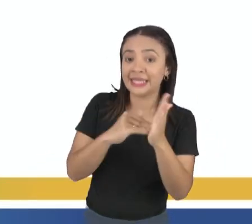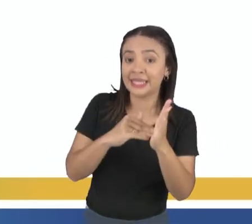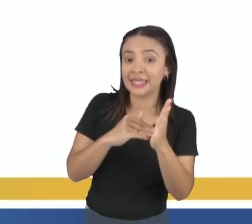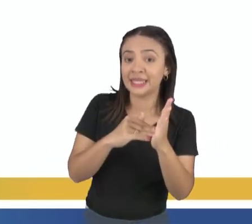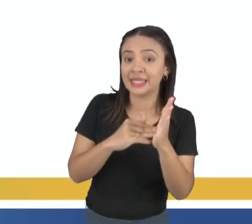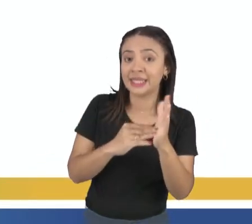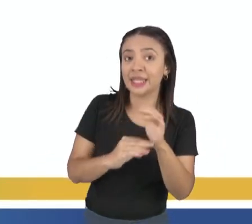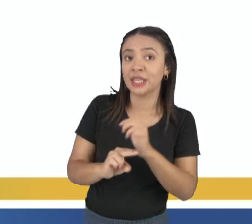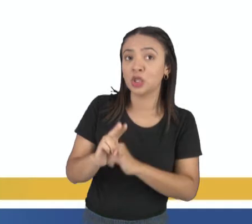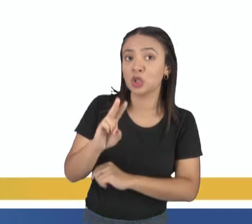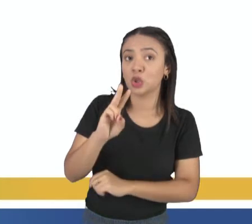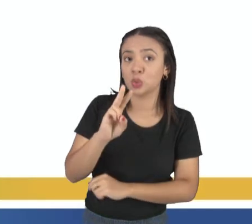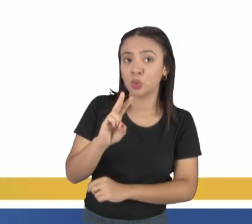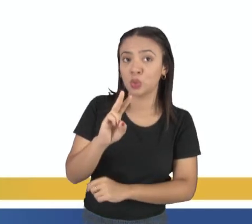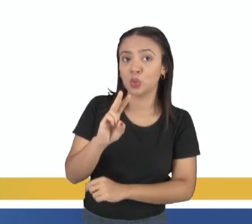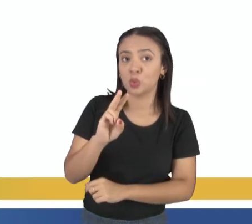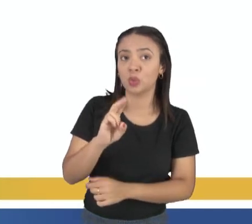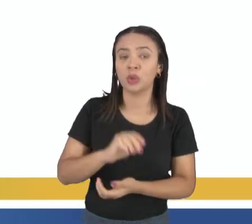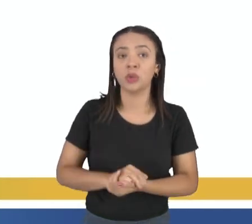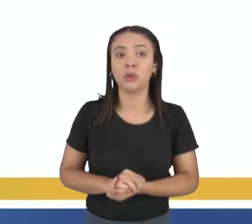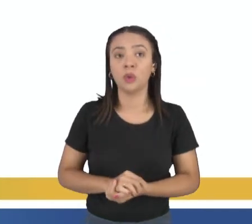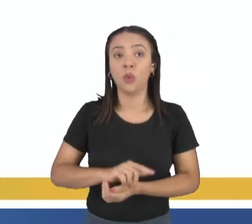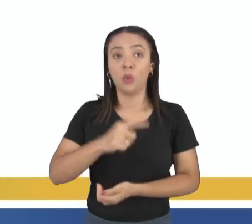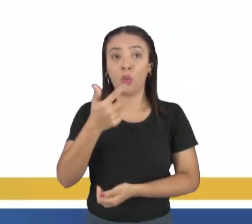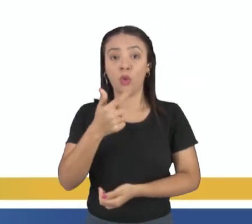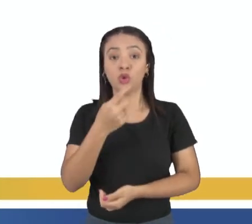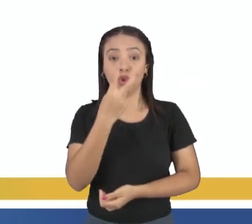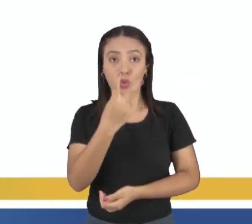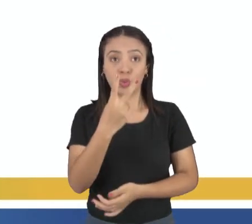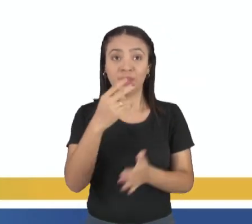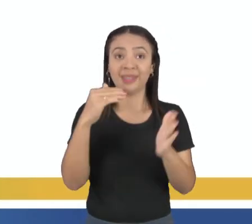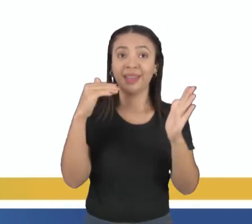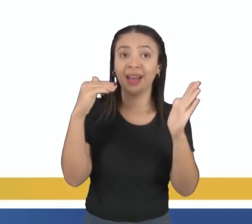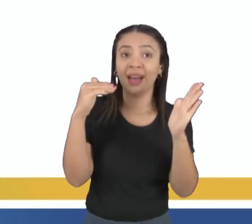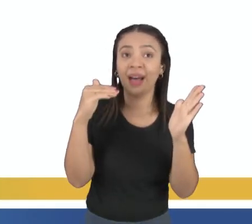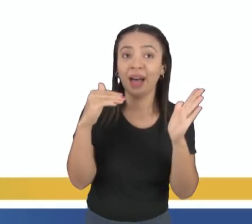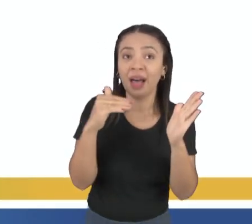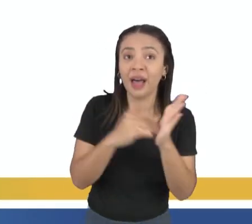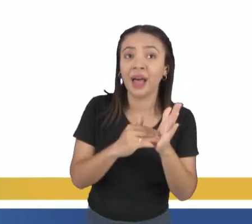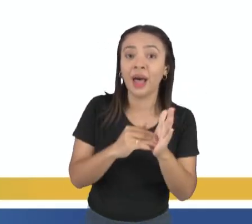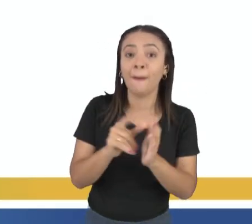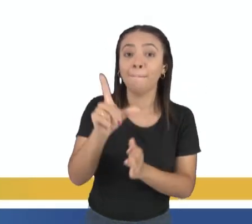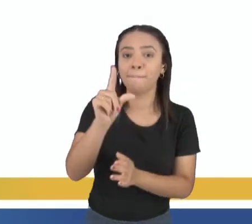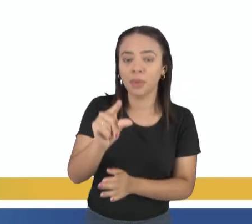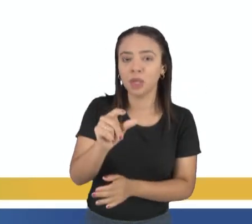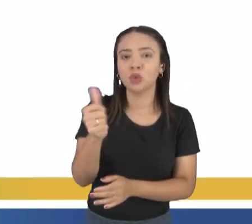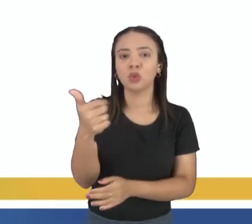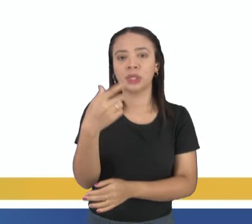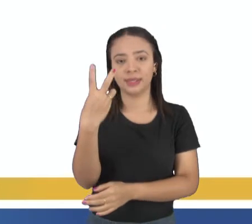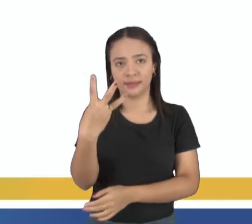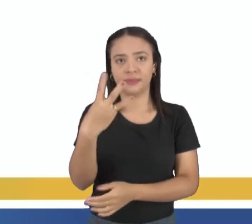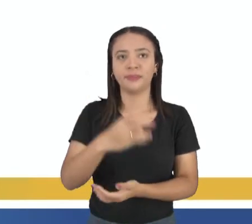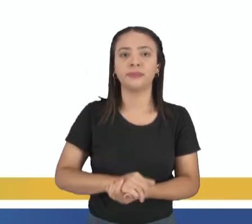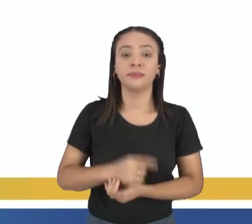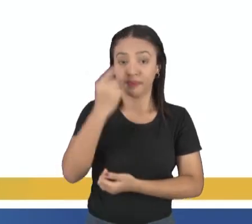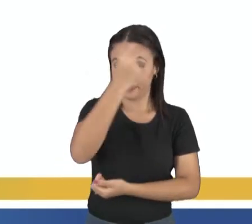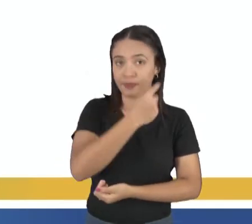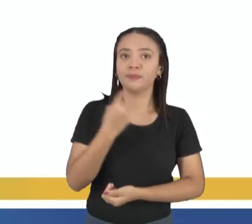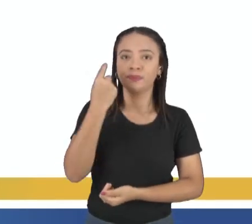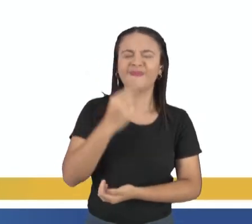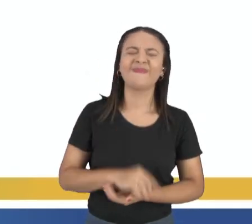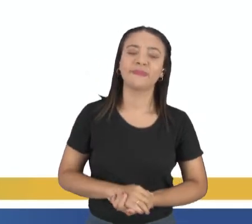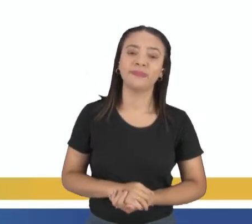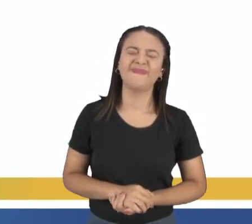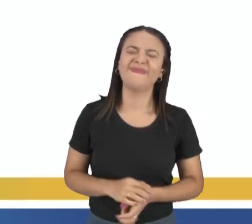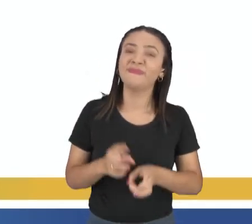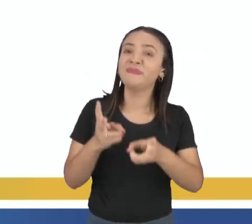inferior a 2 horas. Aqui ele estuda de exatamente 2 horas a um tempo inferior a 3 horas, certinho? Então